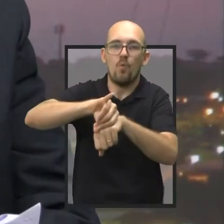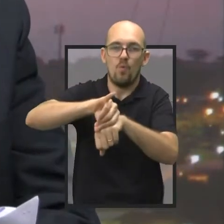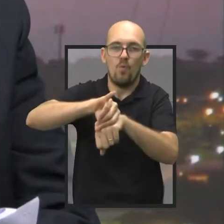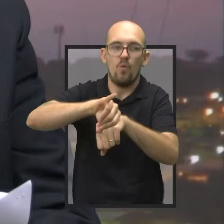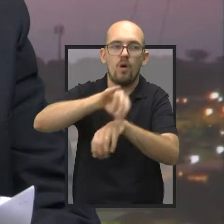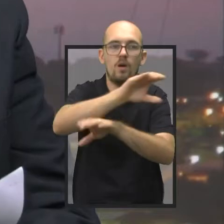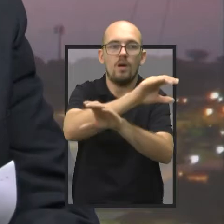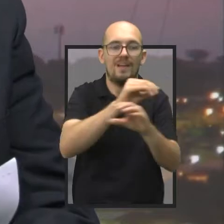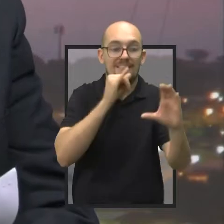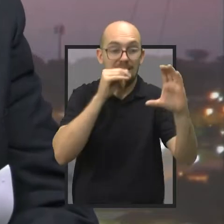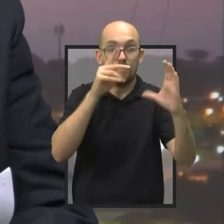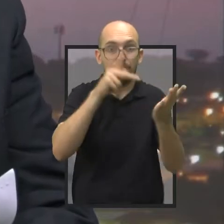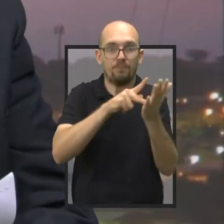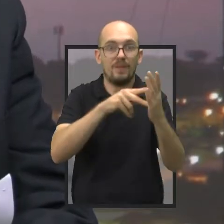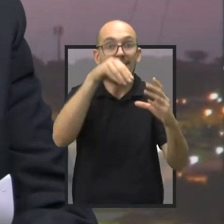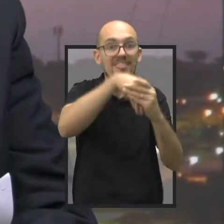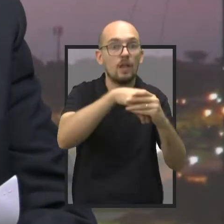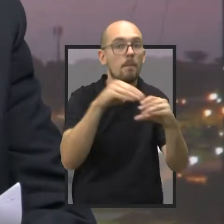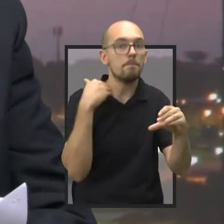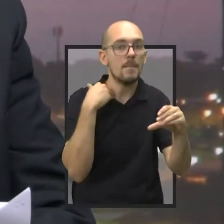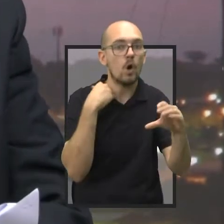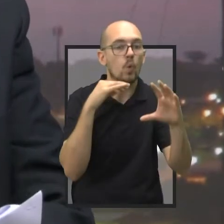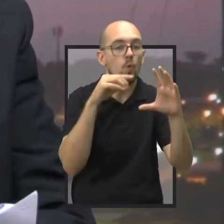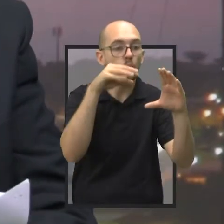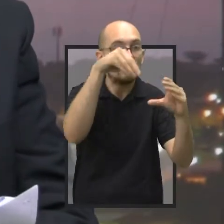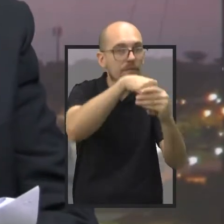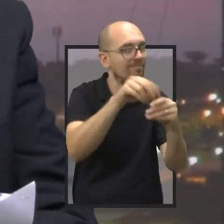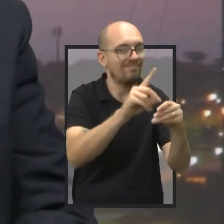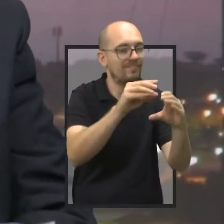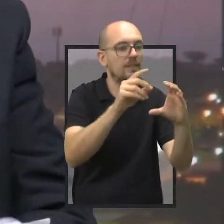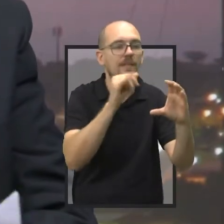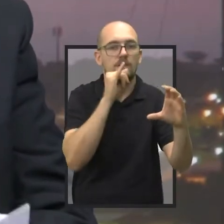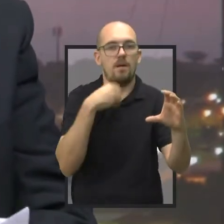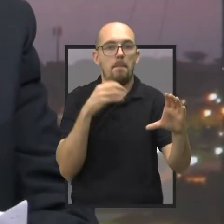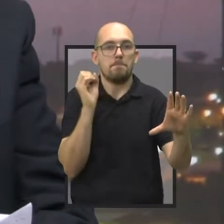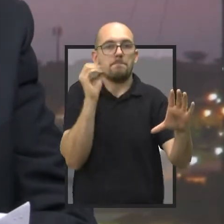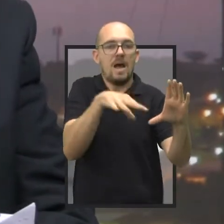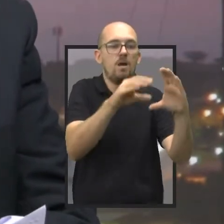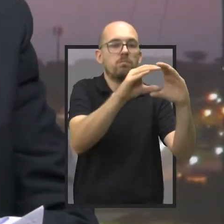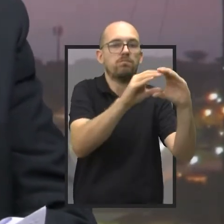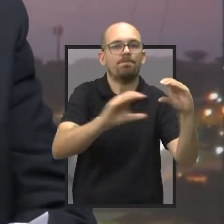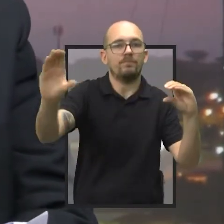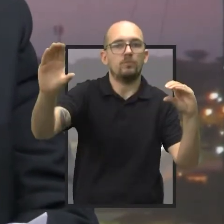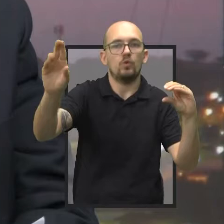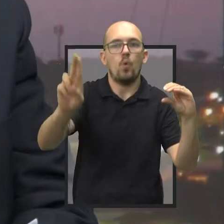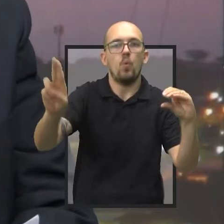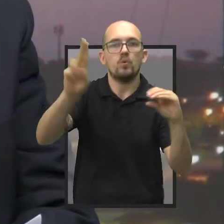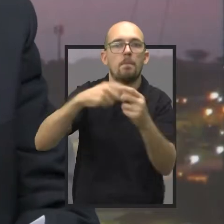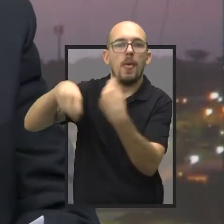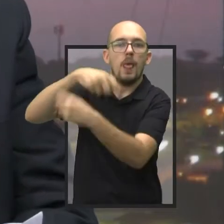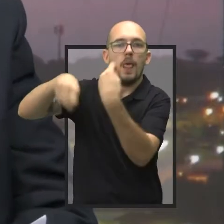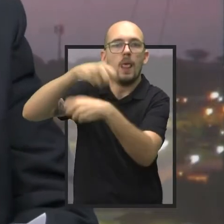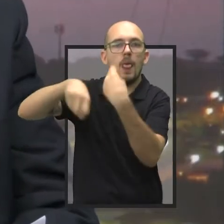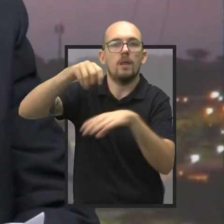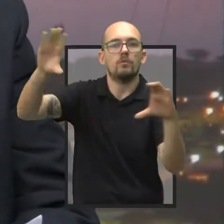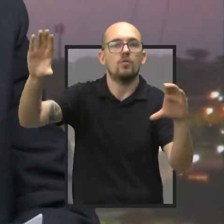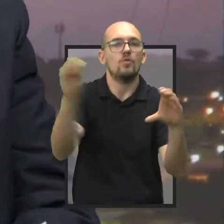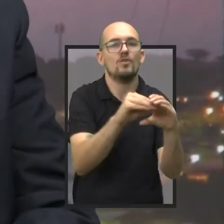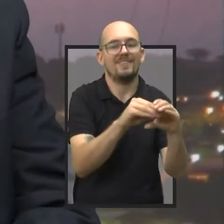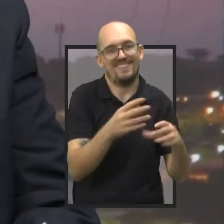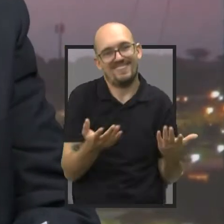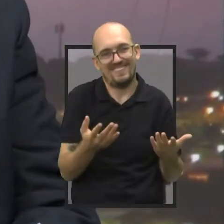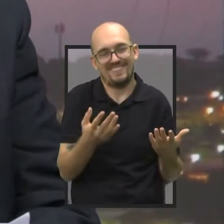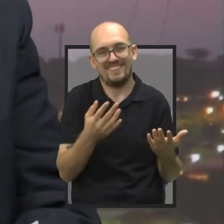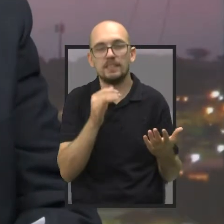Então, imaginemos que todo mundo, né, que o banco ofereça esse crédito com um juro pequenininho, todo mundo vai vir buscar